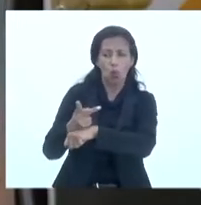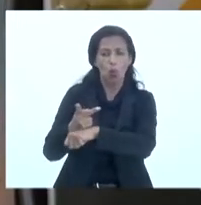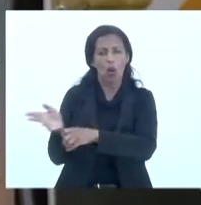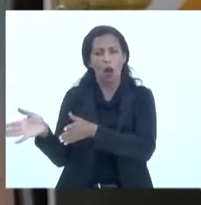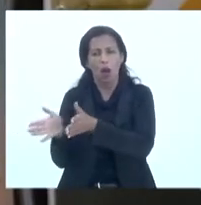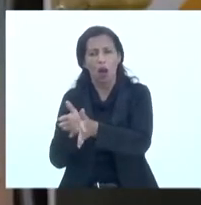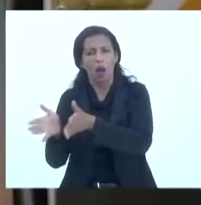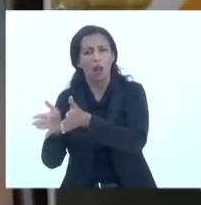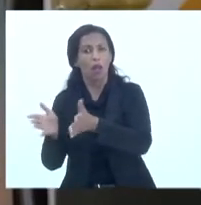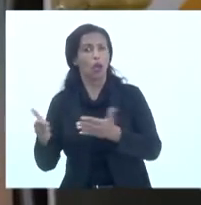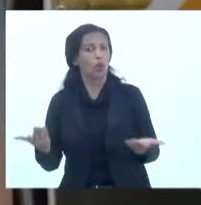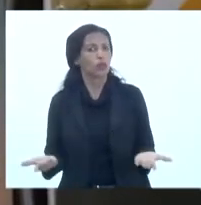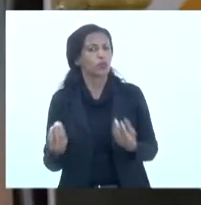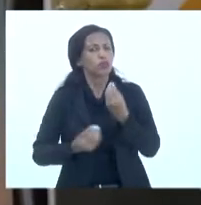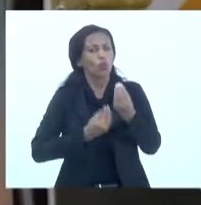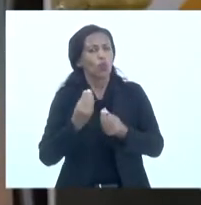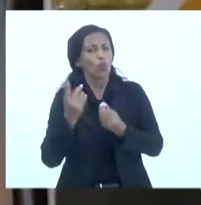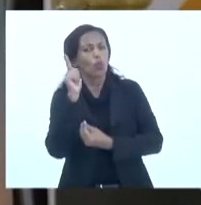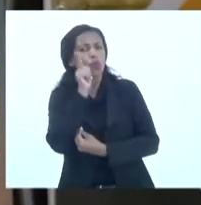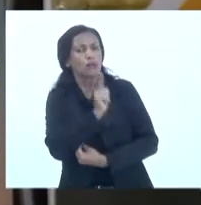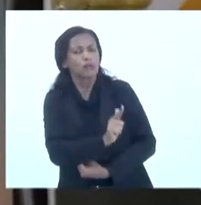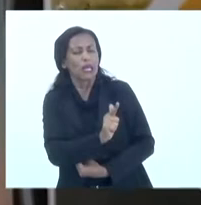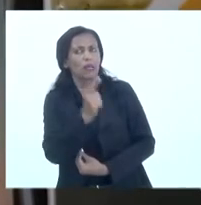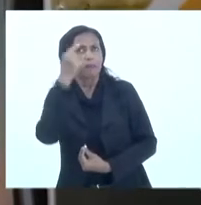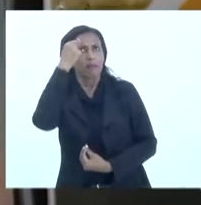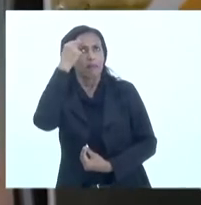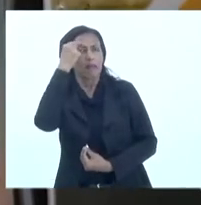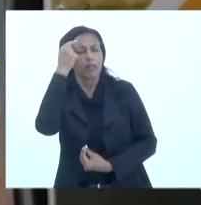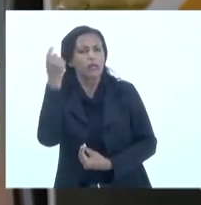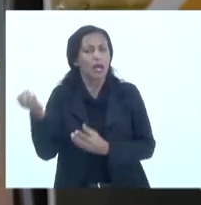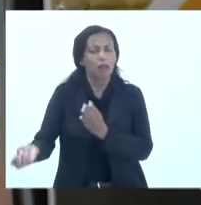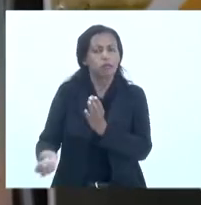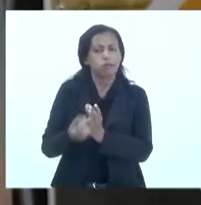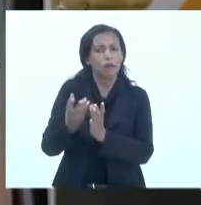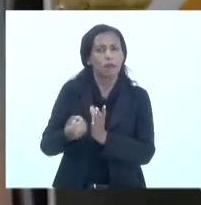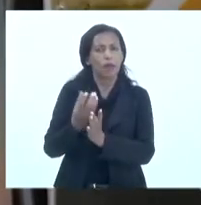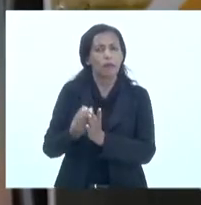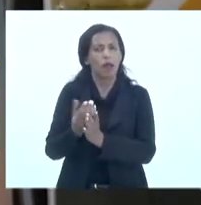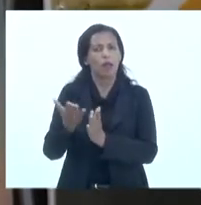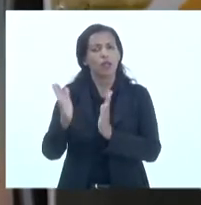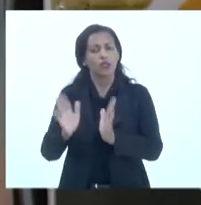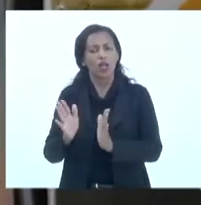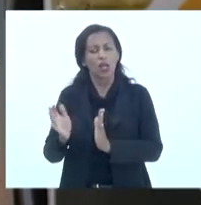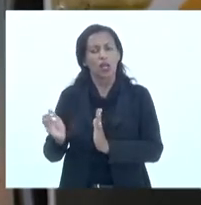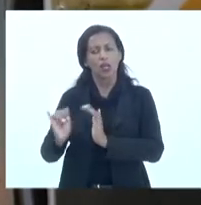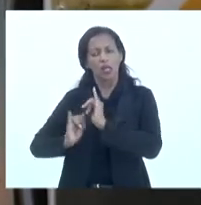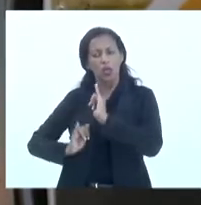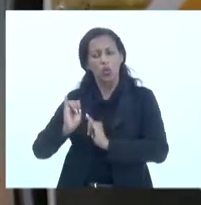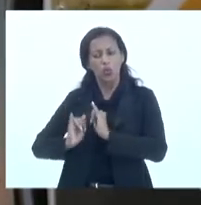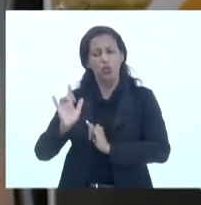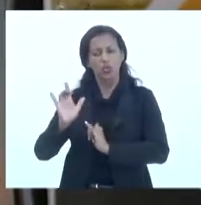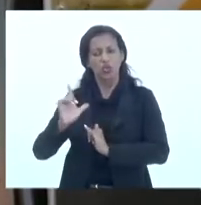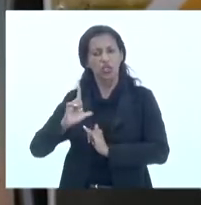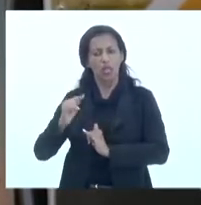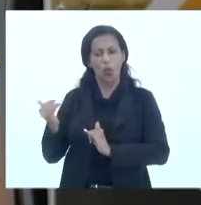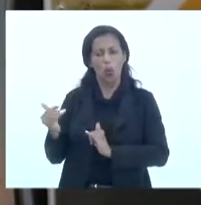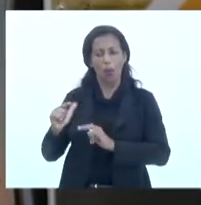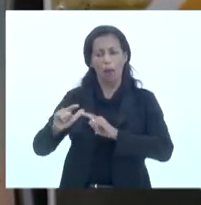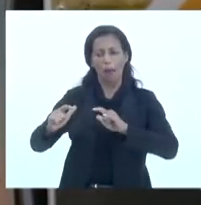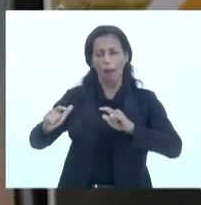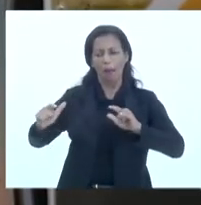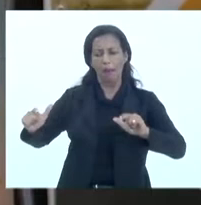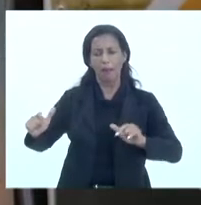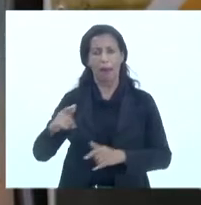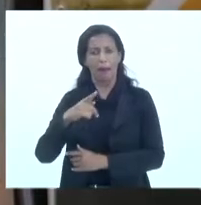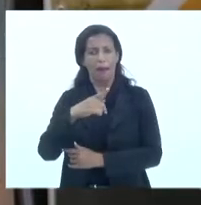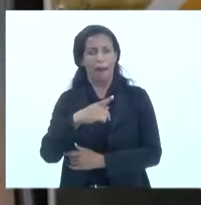cadeamentos, ou seja, como é que a gente pode estar adensando a cadeia produtiva a partir da indústria que já tem? Como é que a gente pode ampliar a tradição na